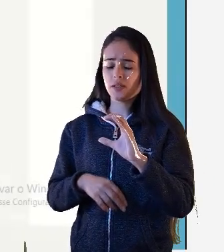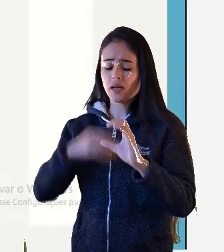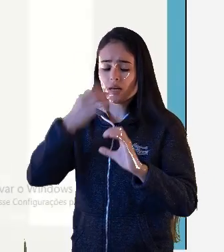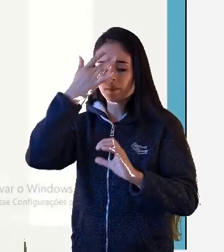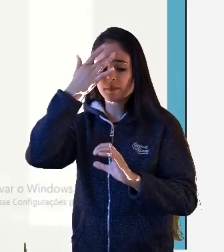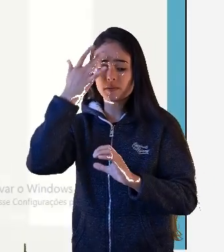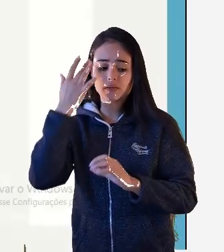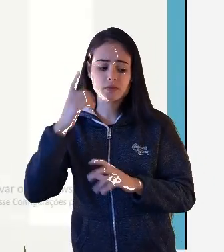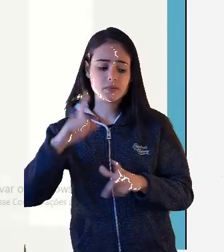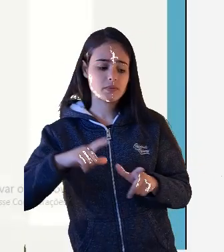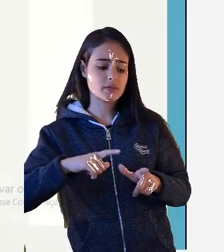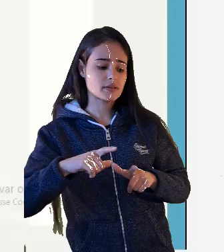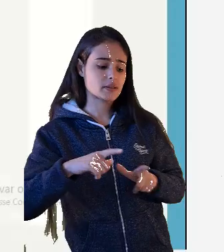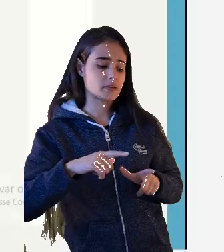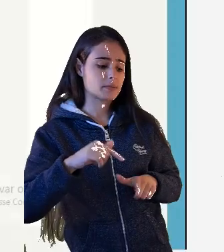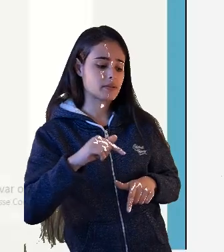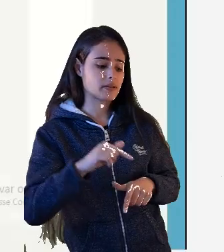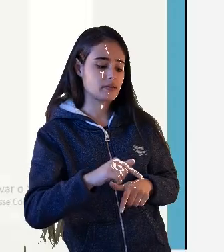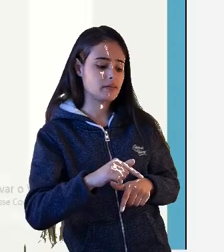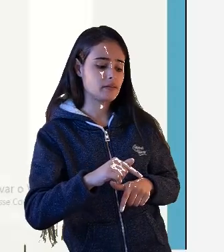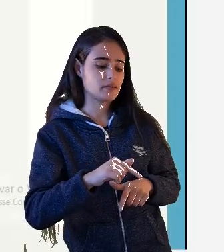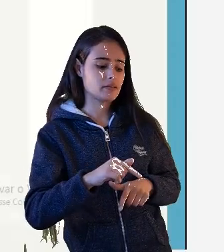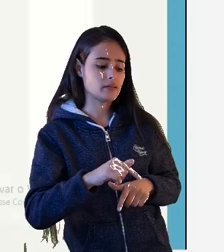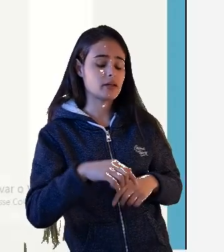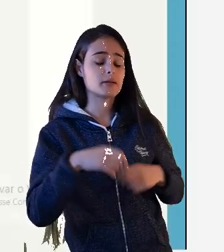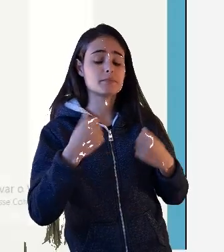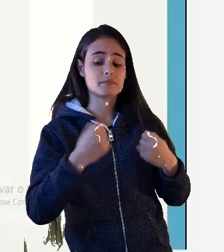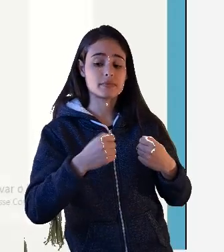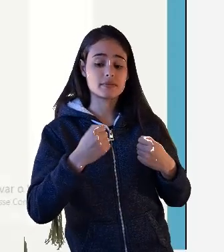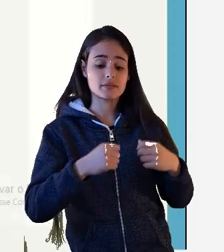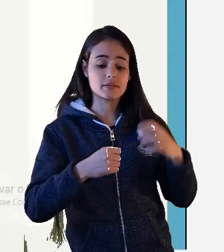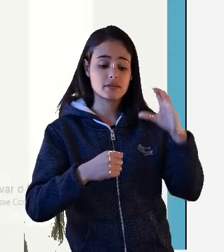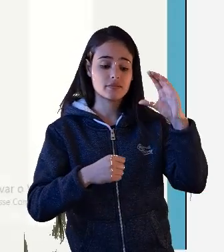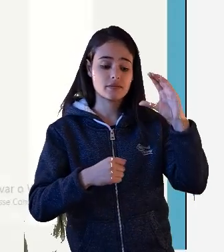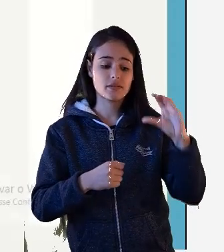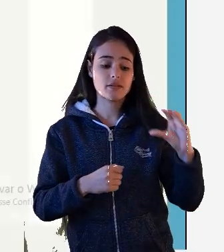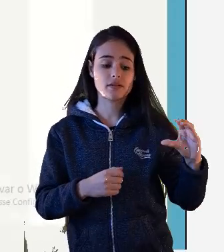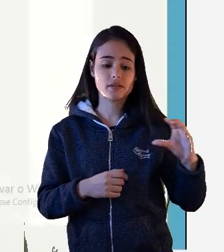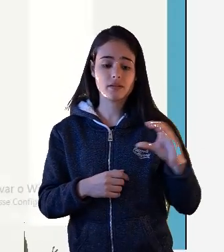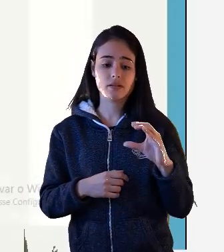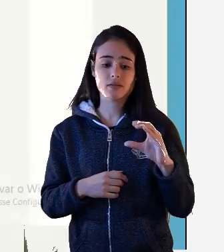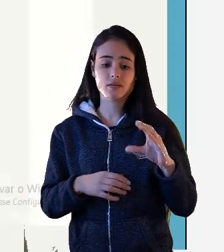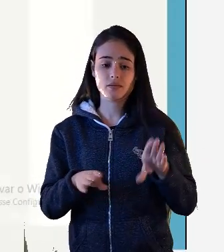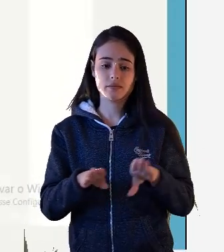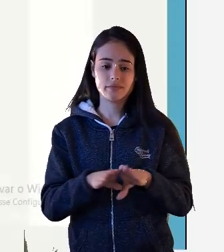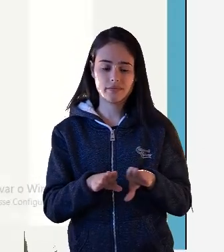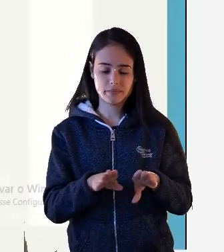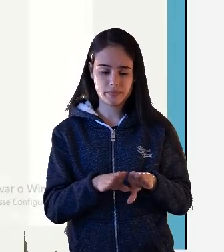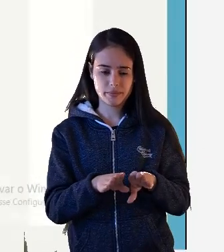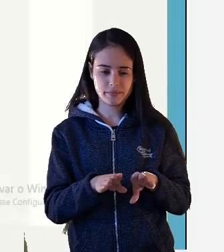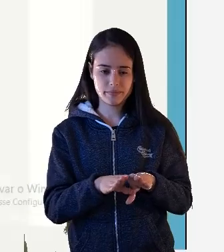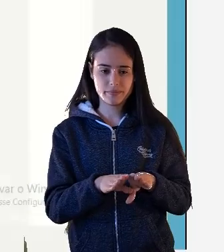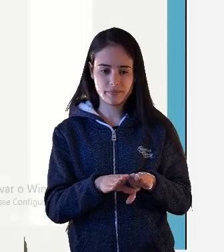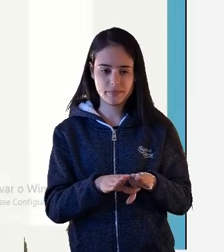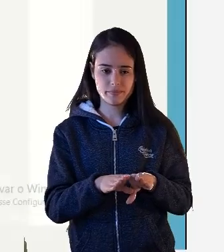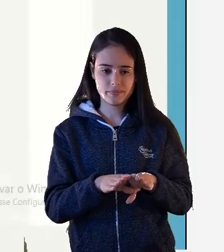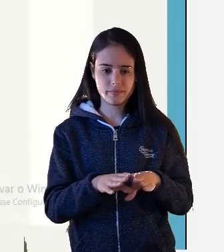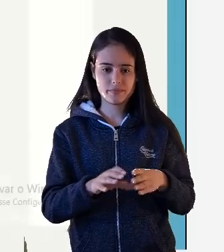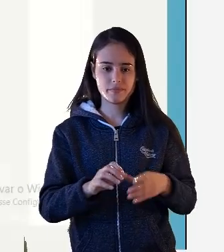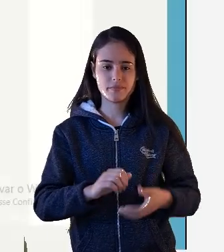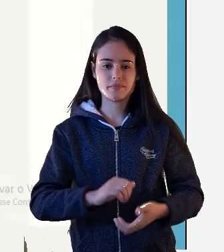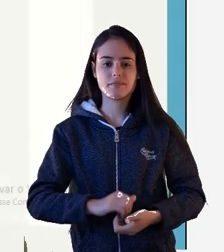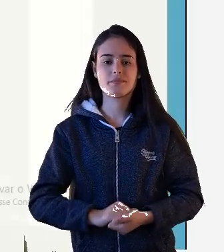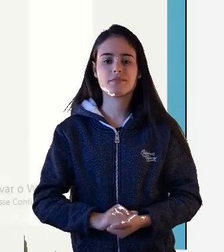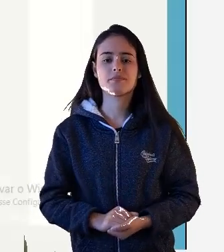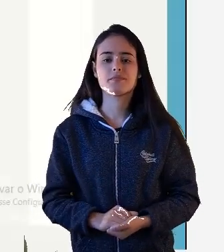recente, né? Eles perguntam para as pessoas consideram pessoas de 10 anos ou mais, por grandes grupos de religião, né? E segundo a